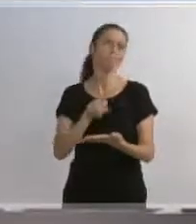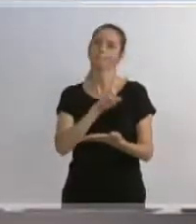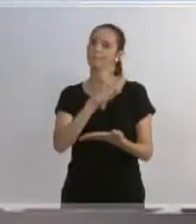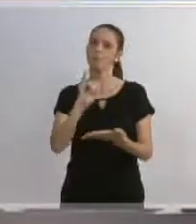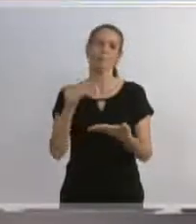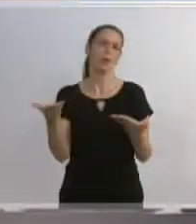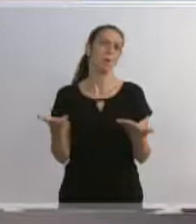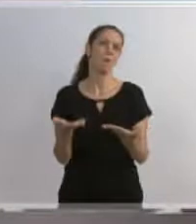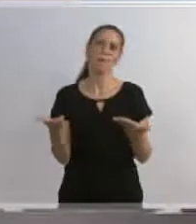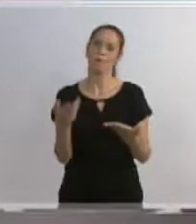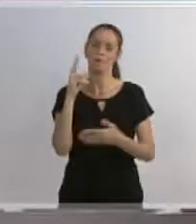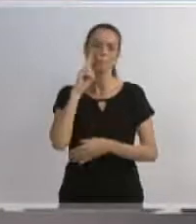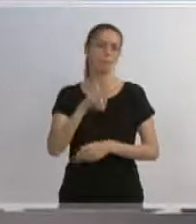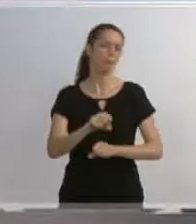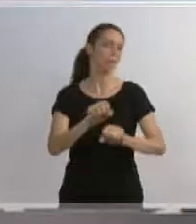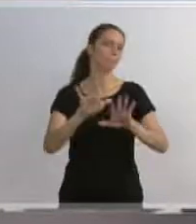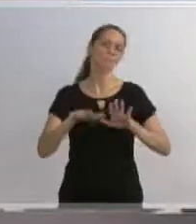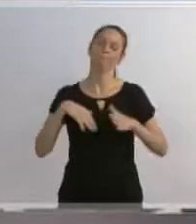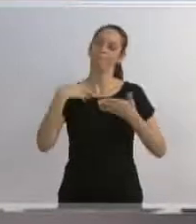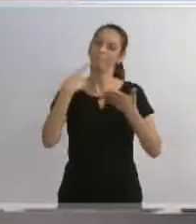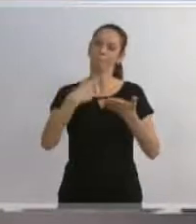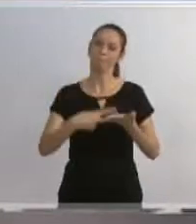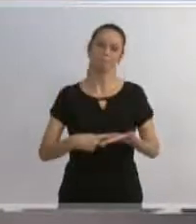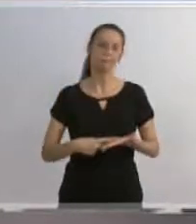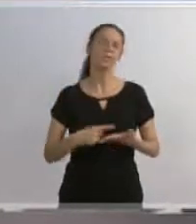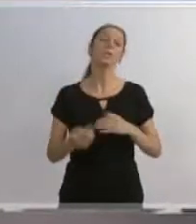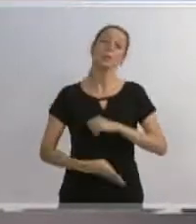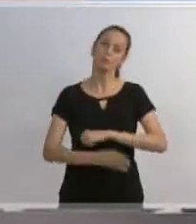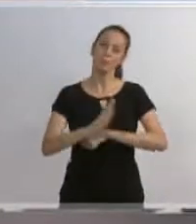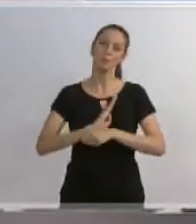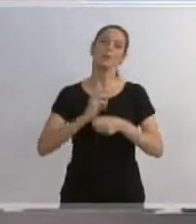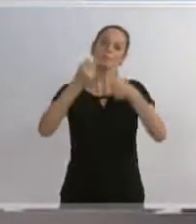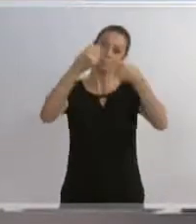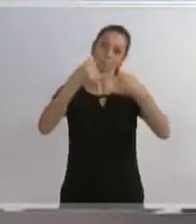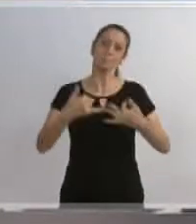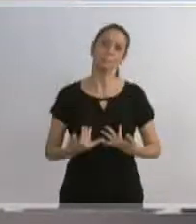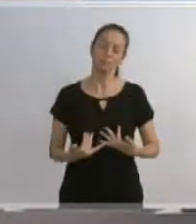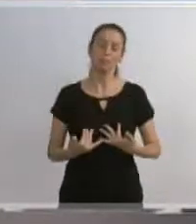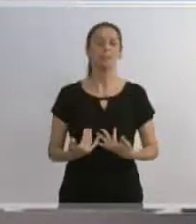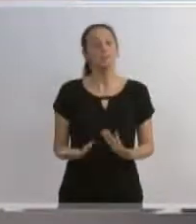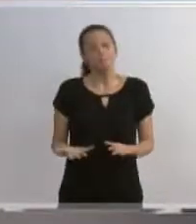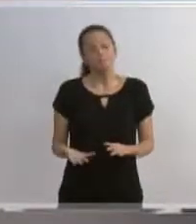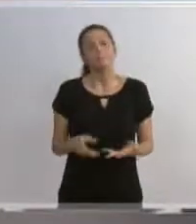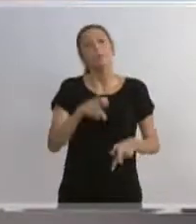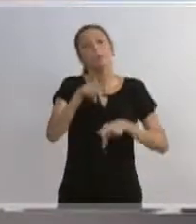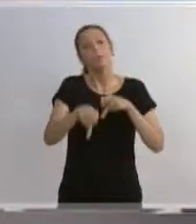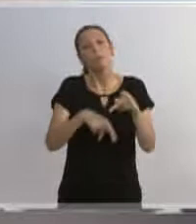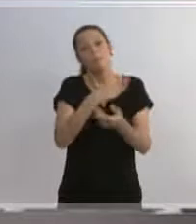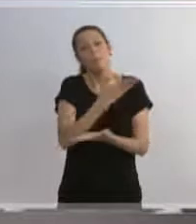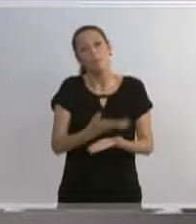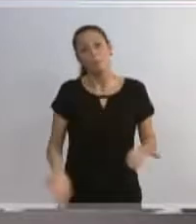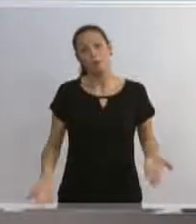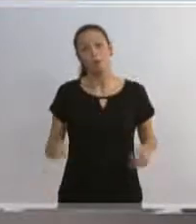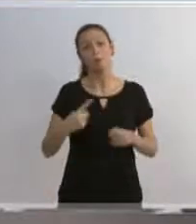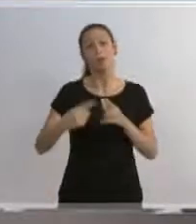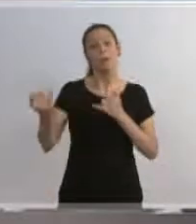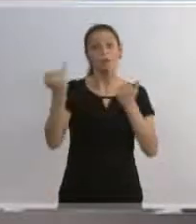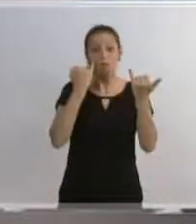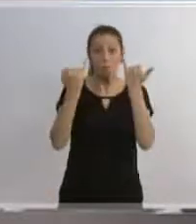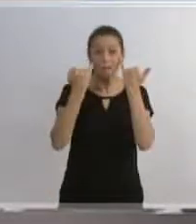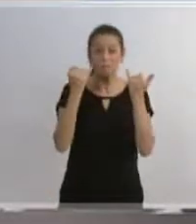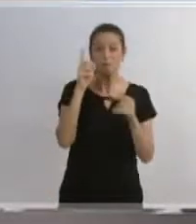esse pronunciamento e esse esclarecimento do vereador Zeca Bombeiro, e quem perde com isso é a população, porque a desinformação é um problema